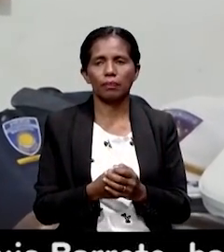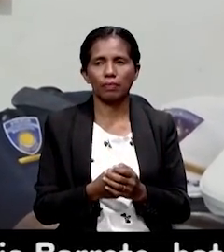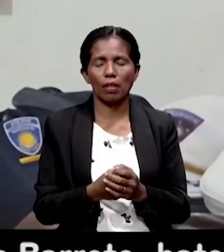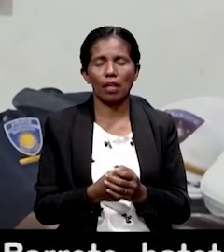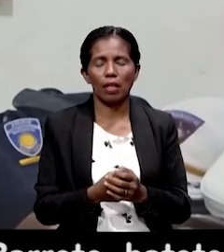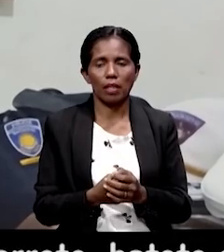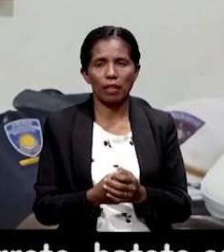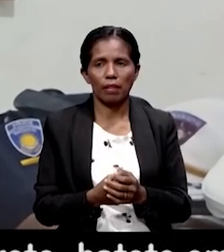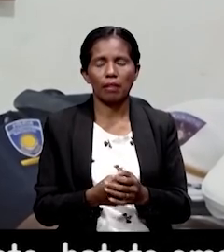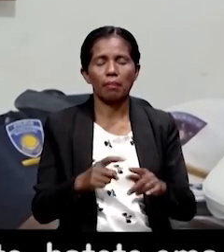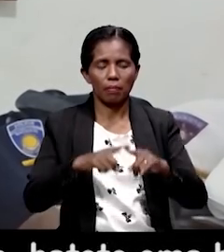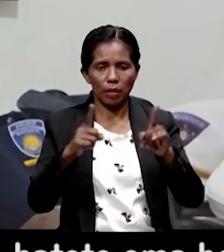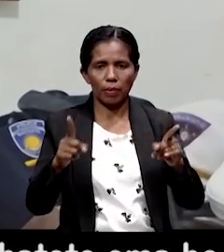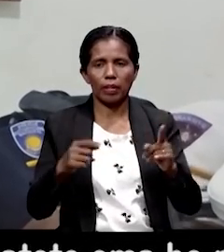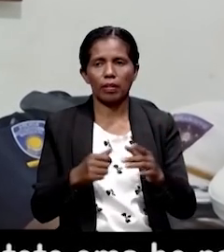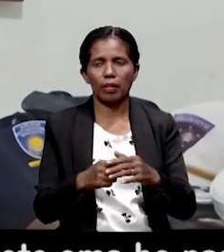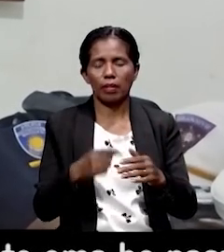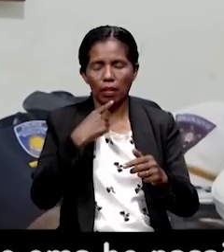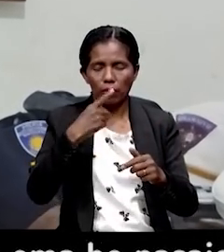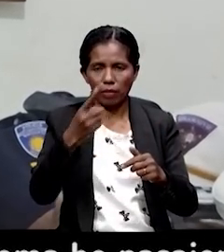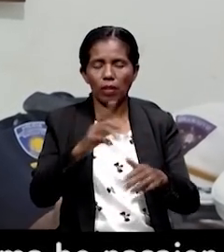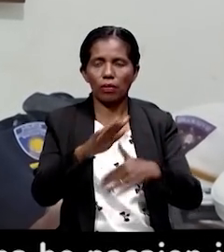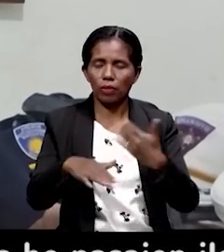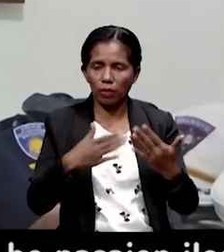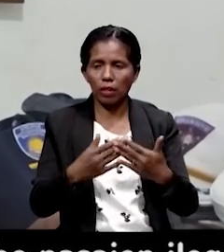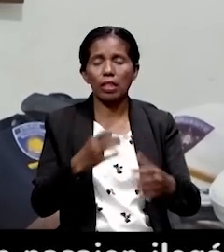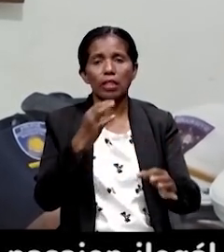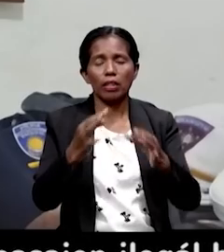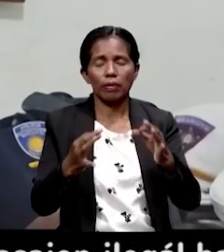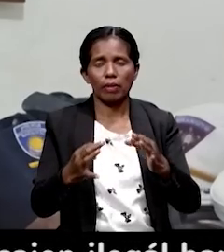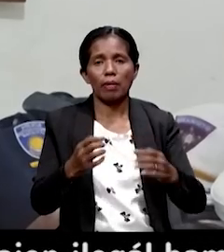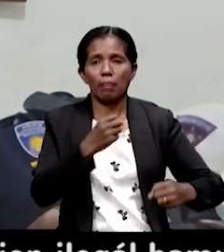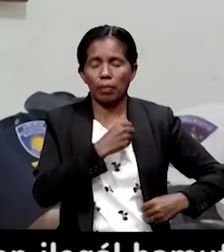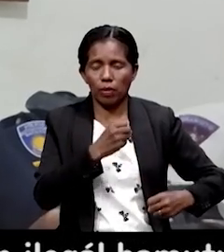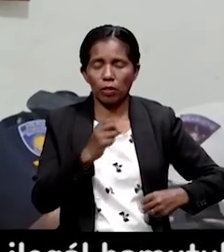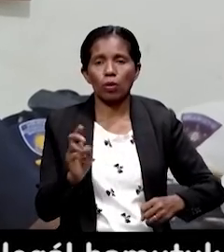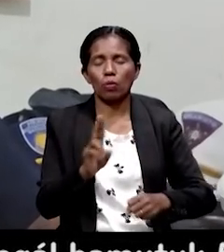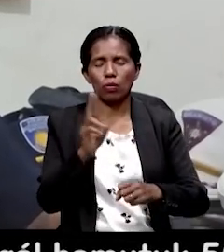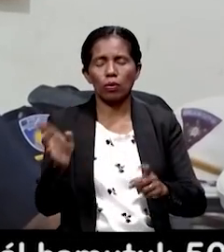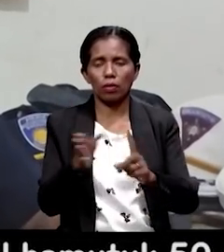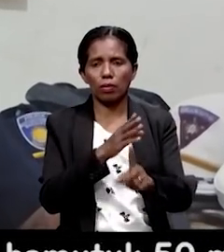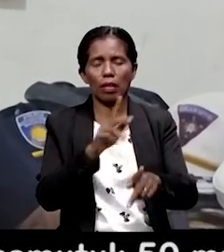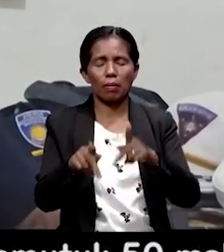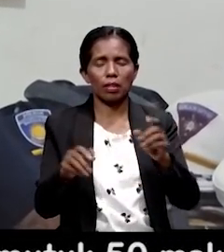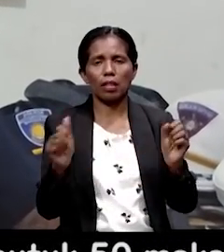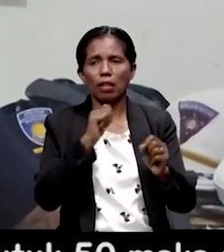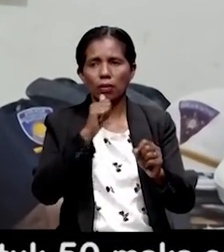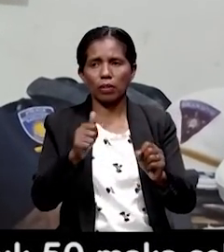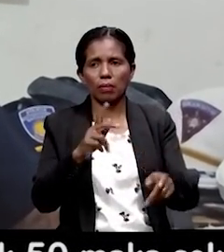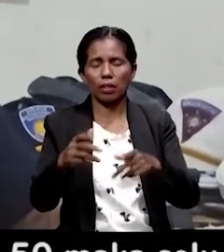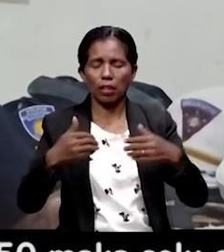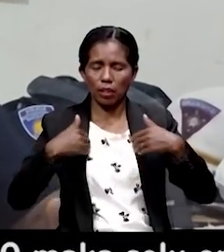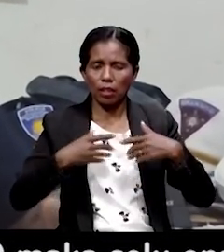bem a tu te até te para público tá tá cari tu usa força né ane sam comunidade si la satisfaz comunidade si direito a tu